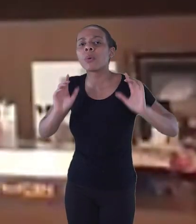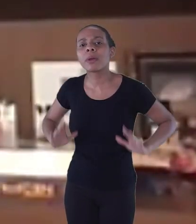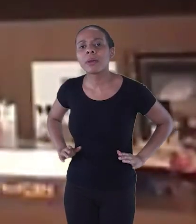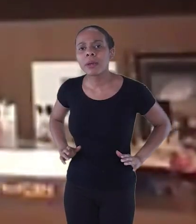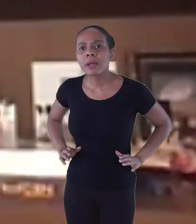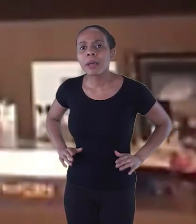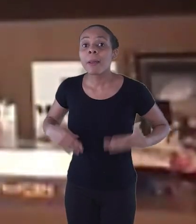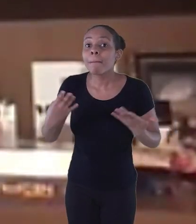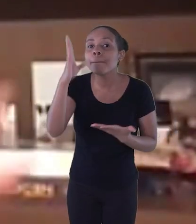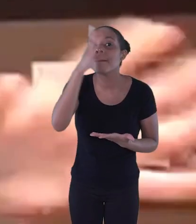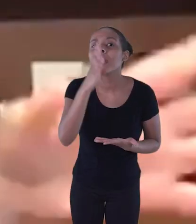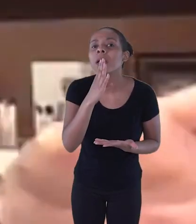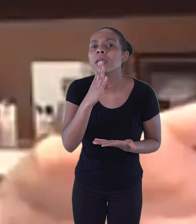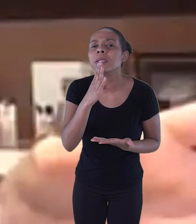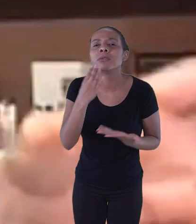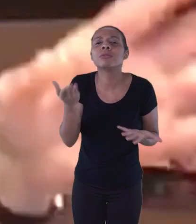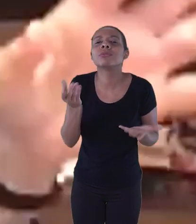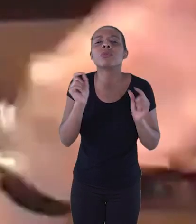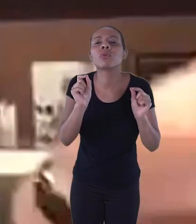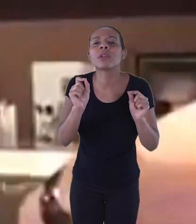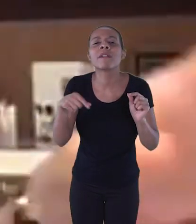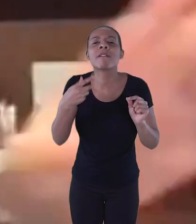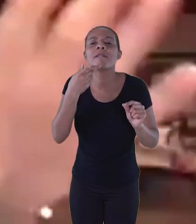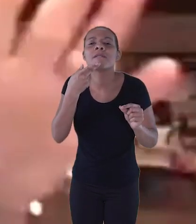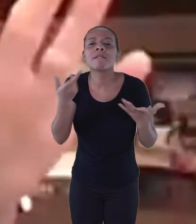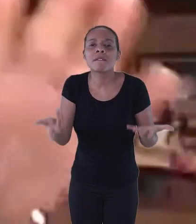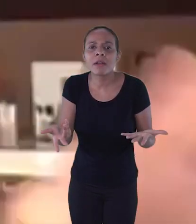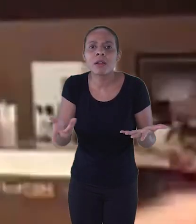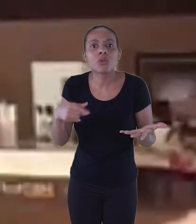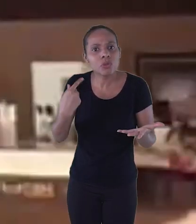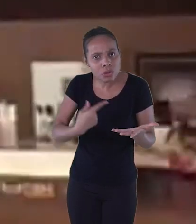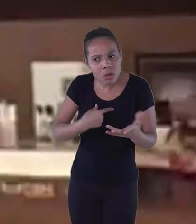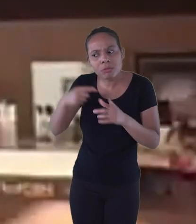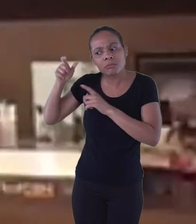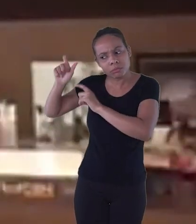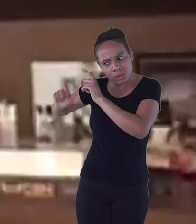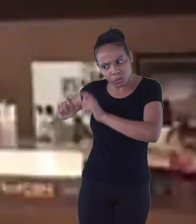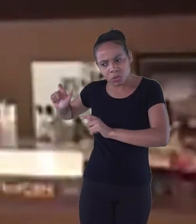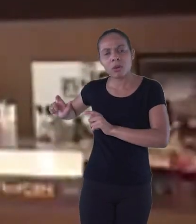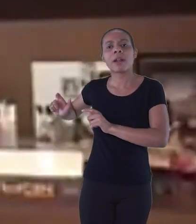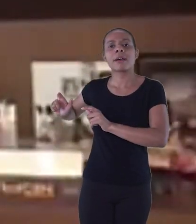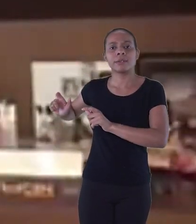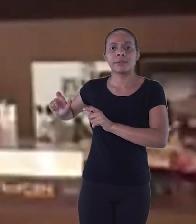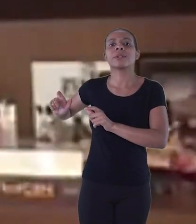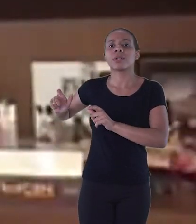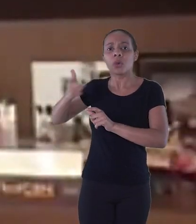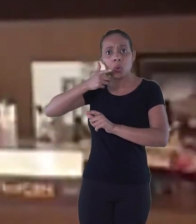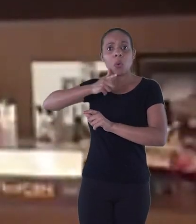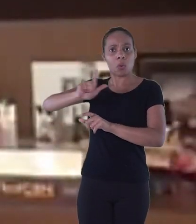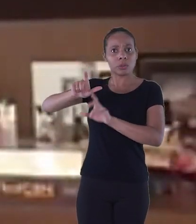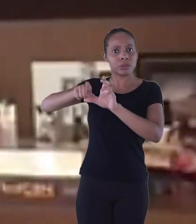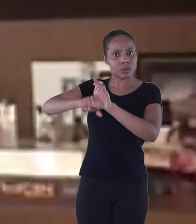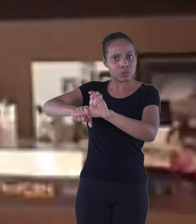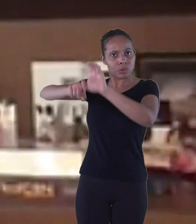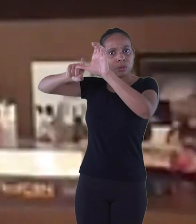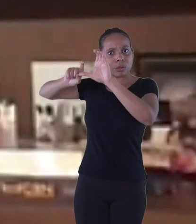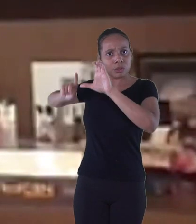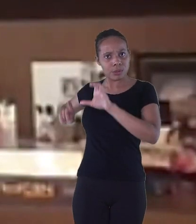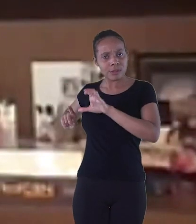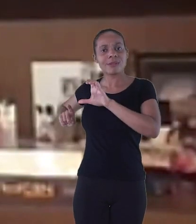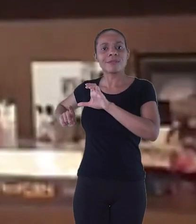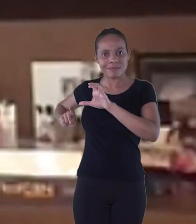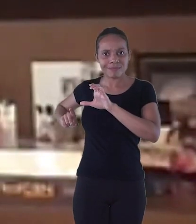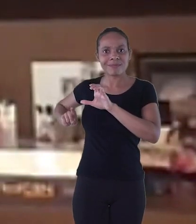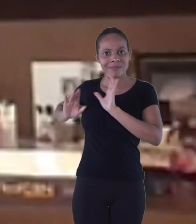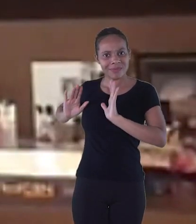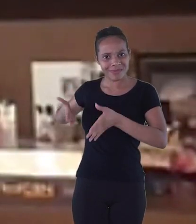gente quer falar. Então nós temos vários personagens que fizeram as suas independências aqui, né? Esses personagens que o Flávio já citava, né? Por exemplo, você